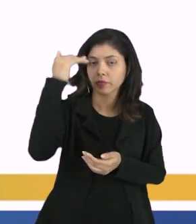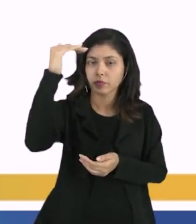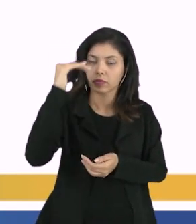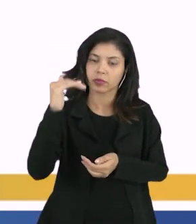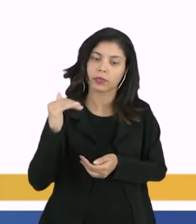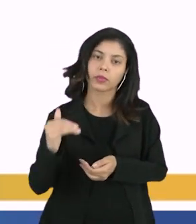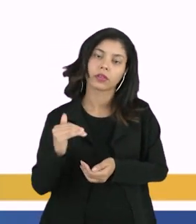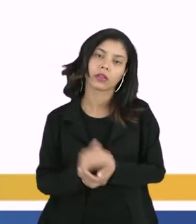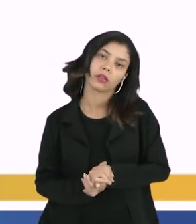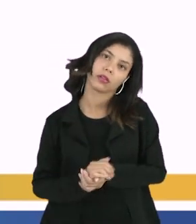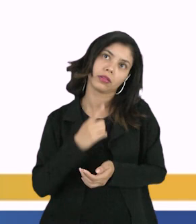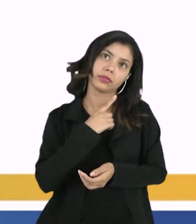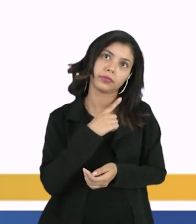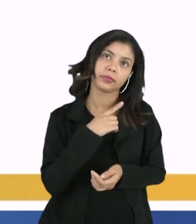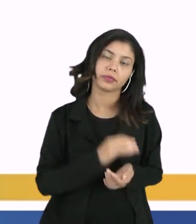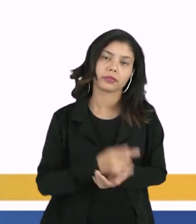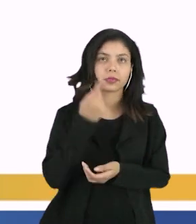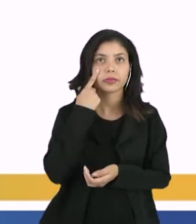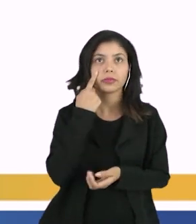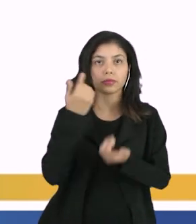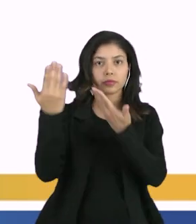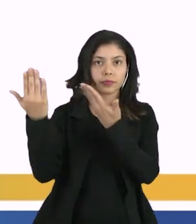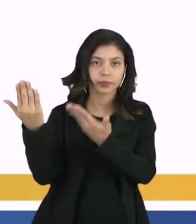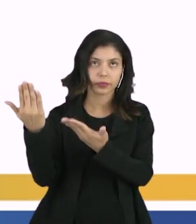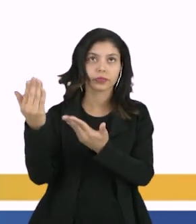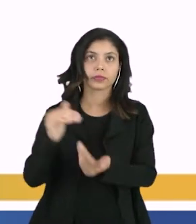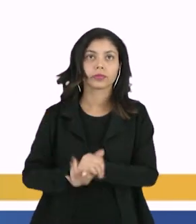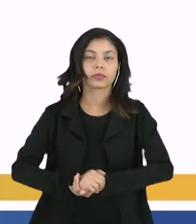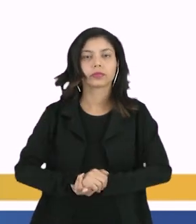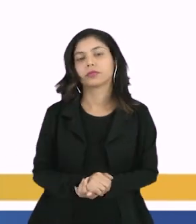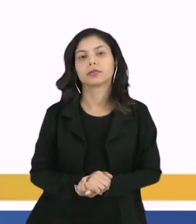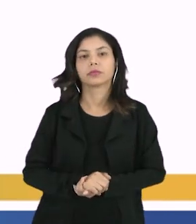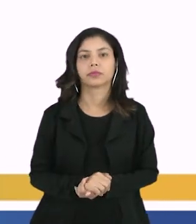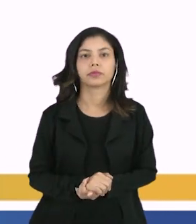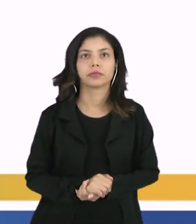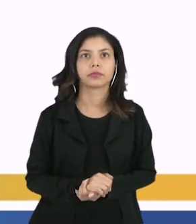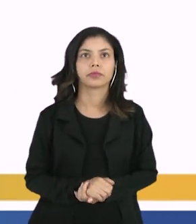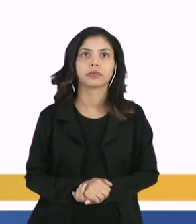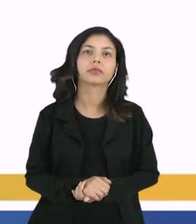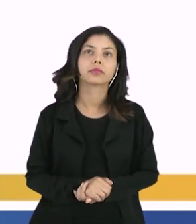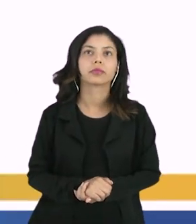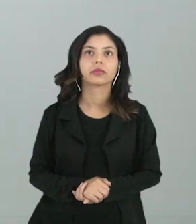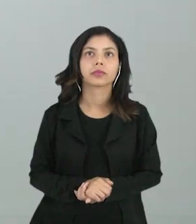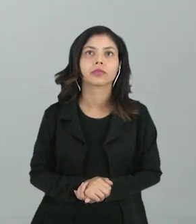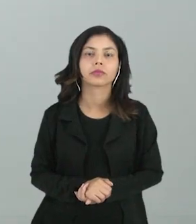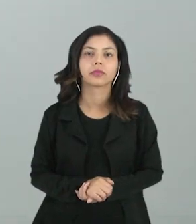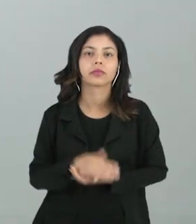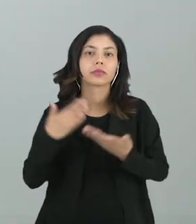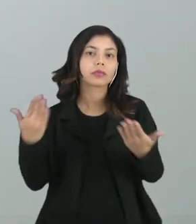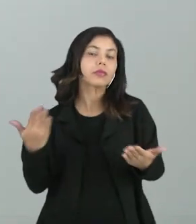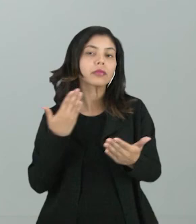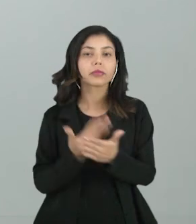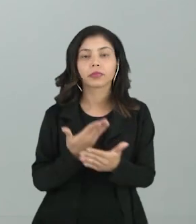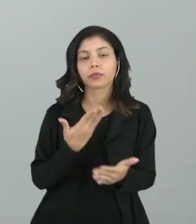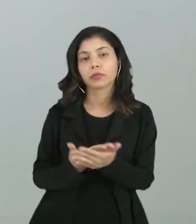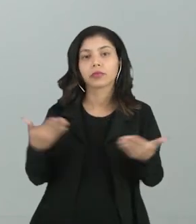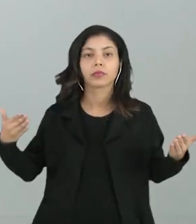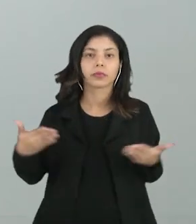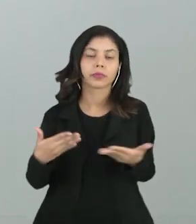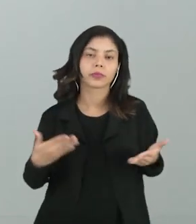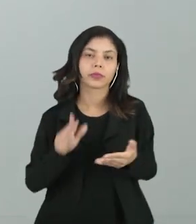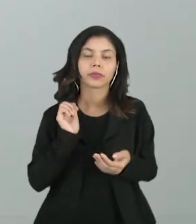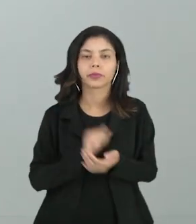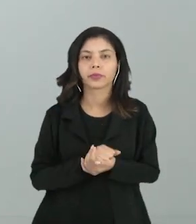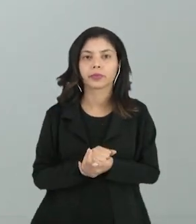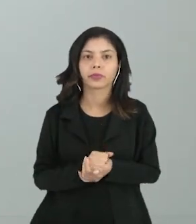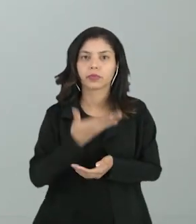derivações prefixal, sufixal, parasintética, regressiva e imprópria, e os afixos. Essa foi a nossa aula de